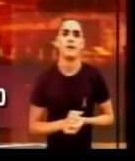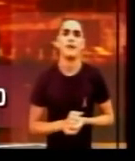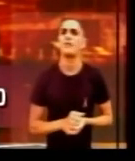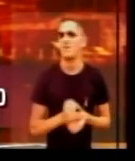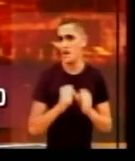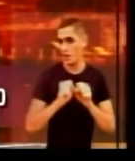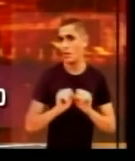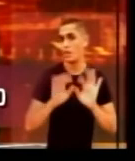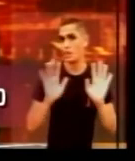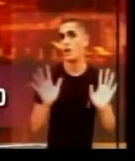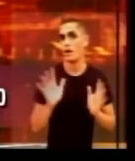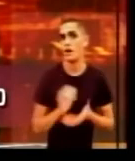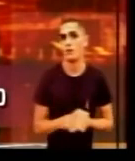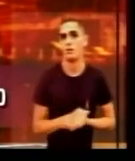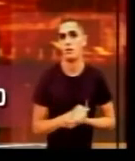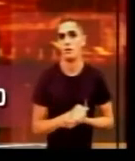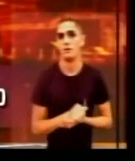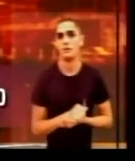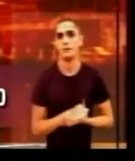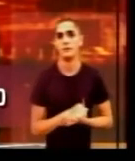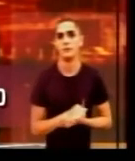Obviamente,